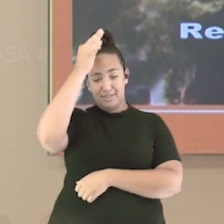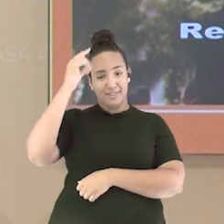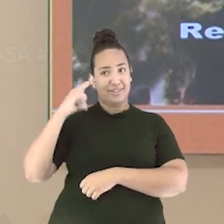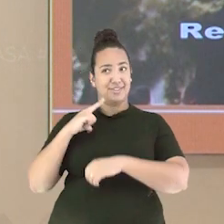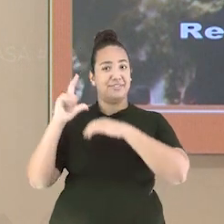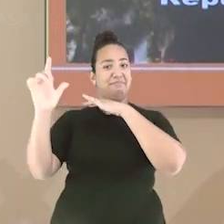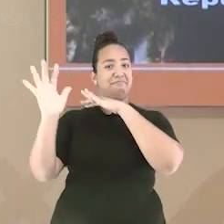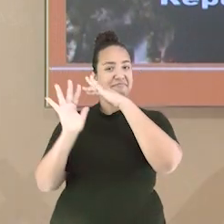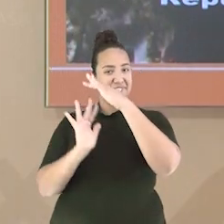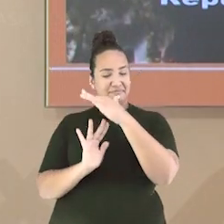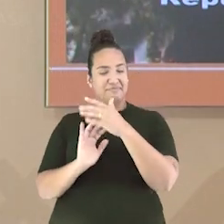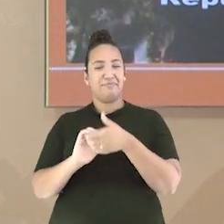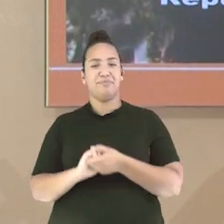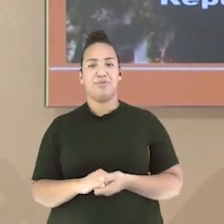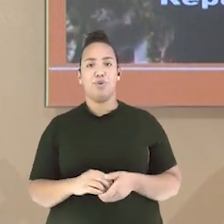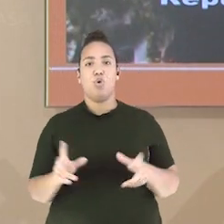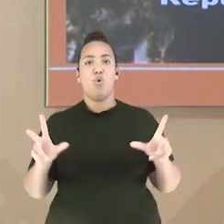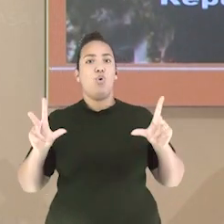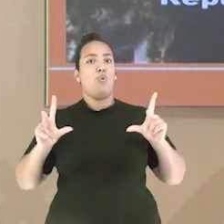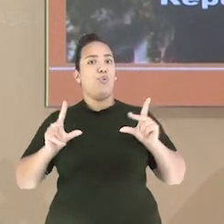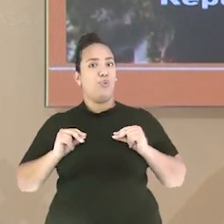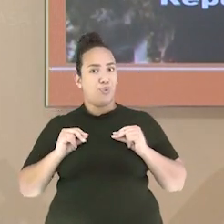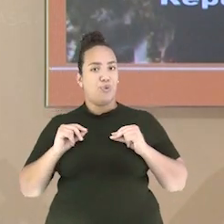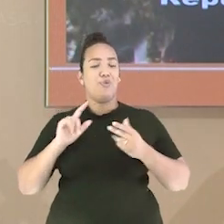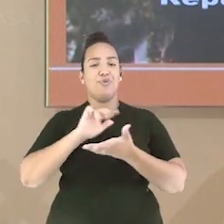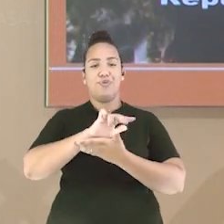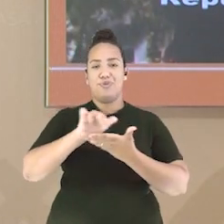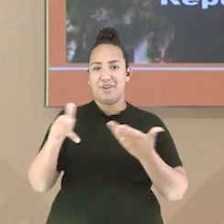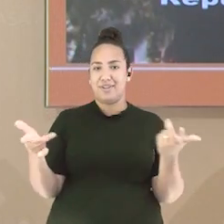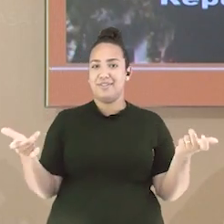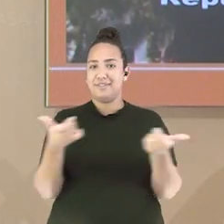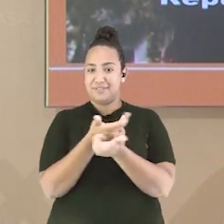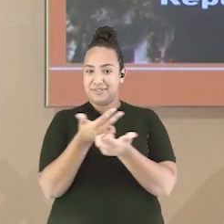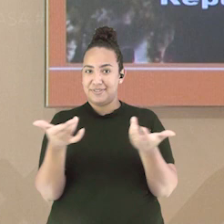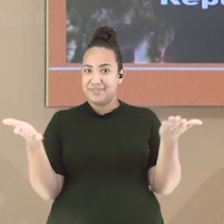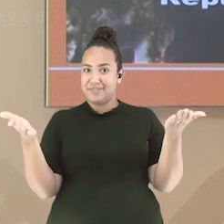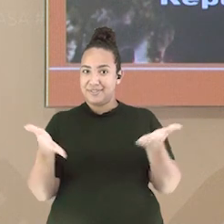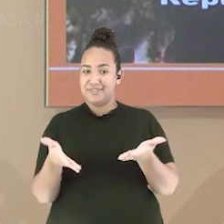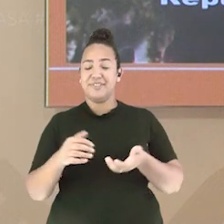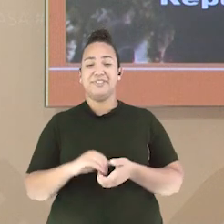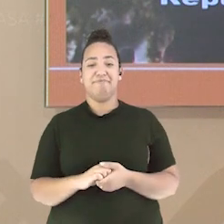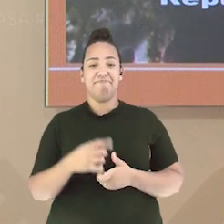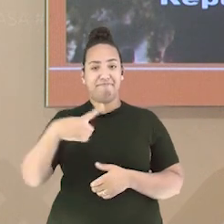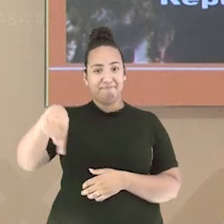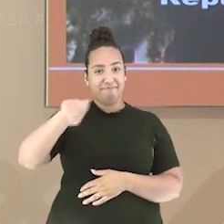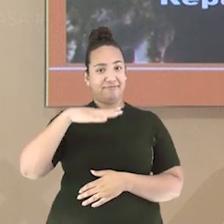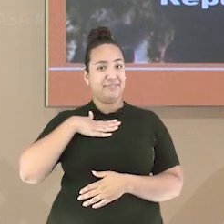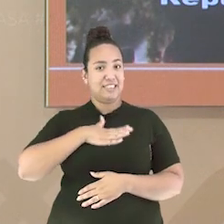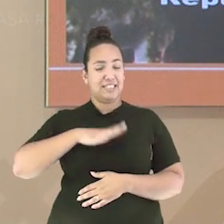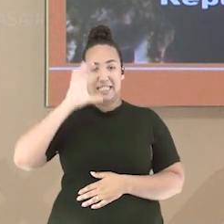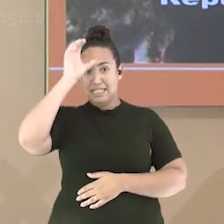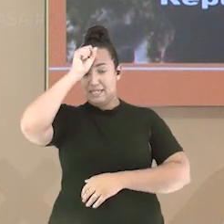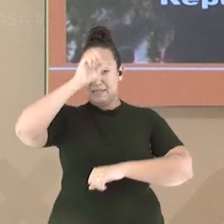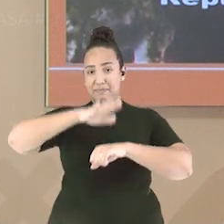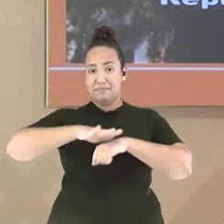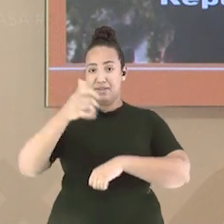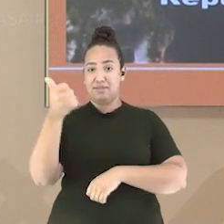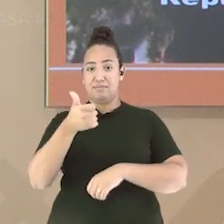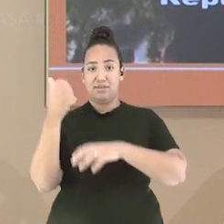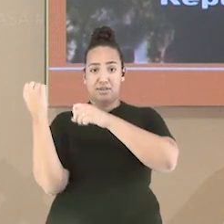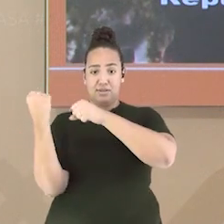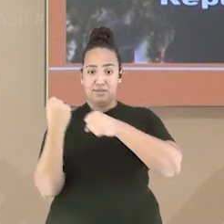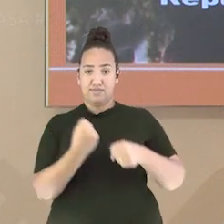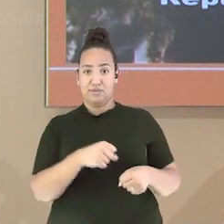dos imigrantes. Ufa! Hoje a gente viu coisa beça, né? E aí, gostaram de conhecer um pouquinho mais sobre a